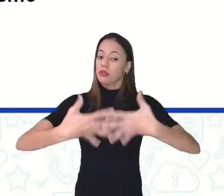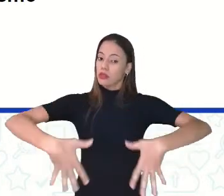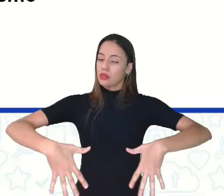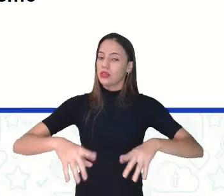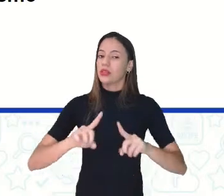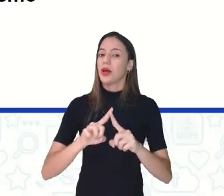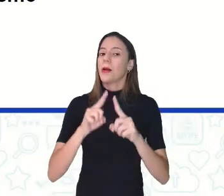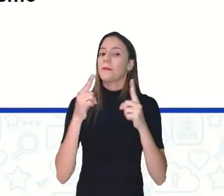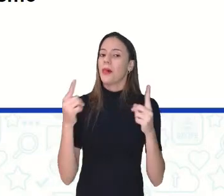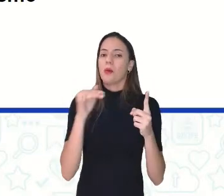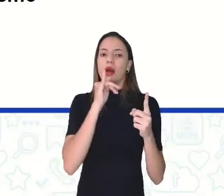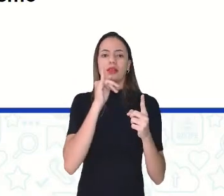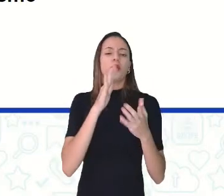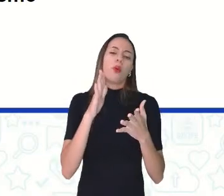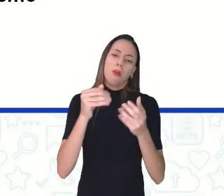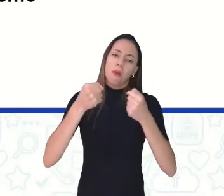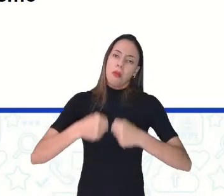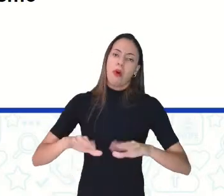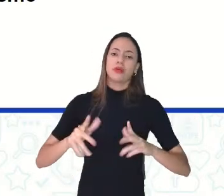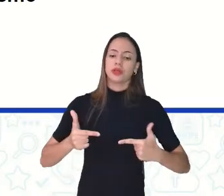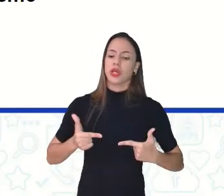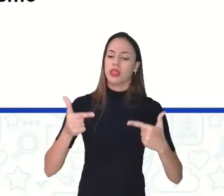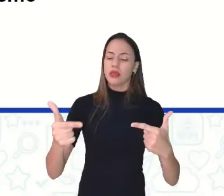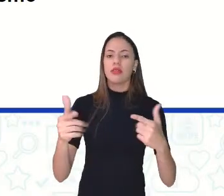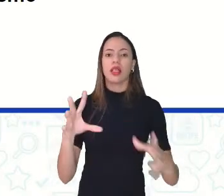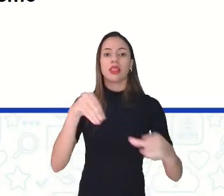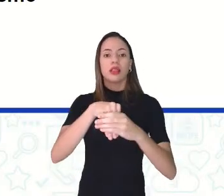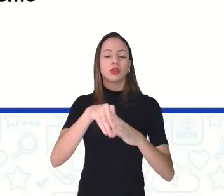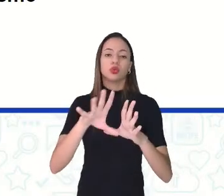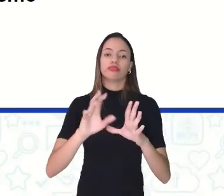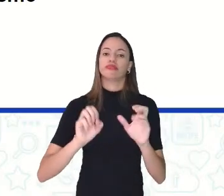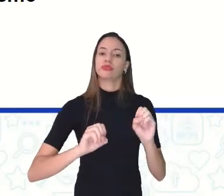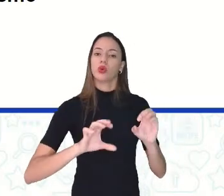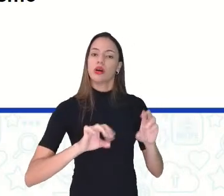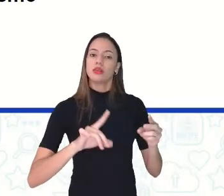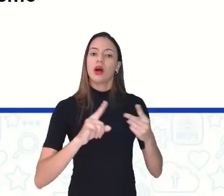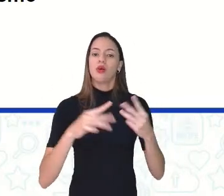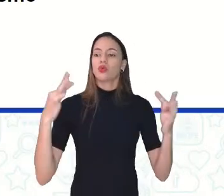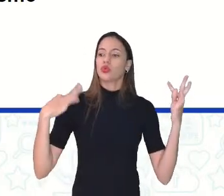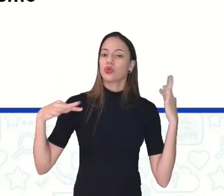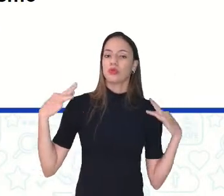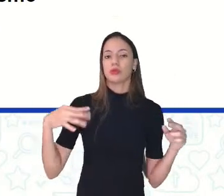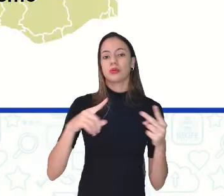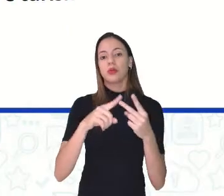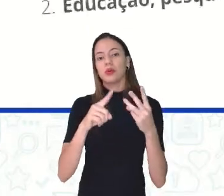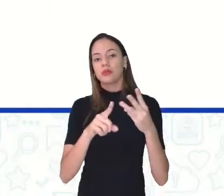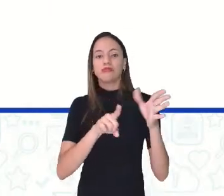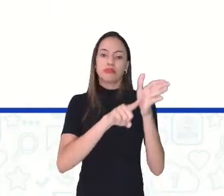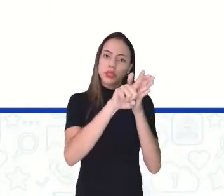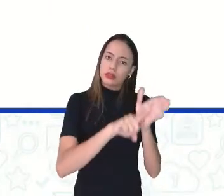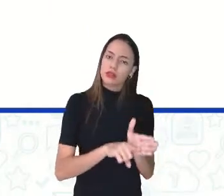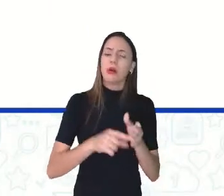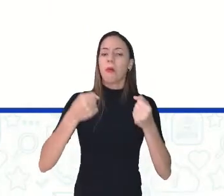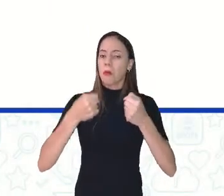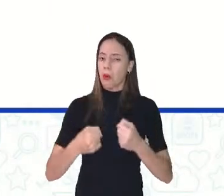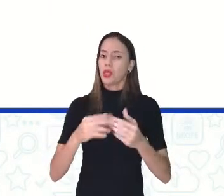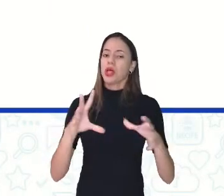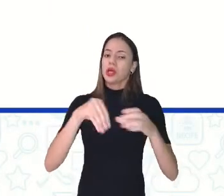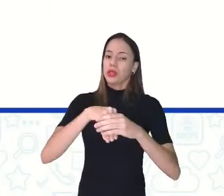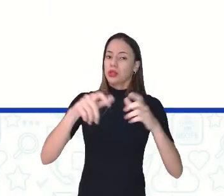haver ações, né, atividades de educação, pesquisa e turismo, tá certo? Então,